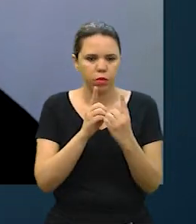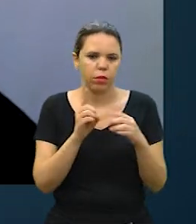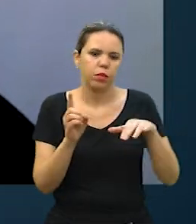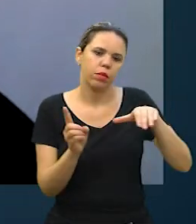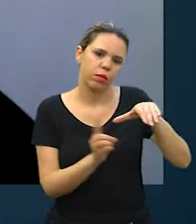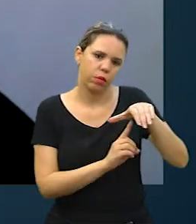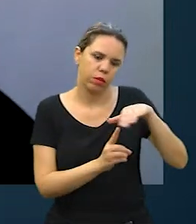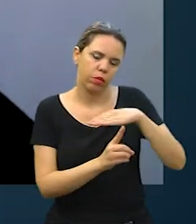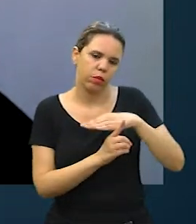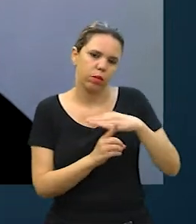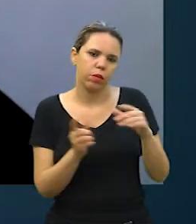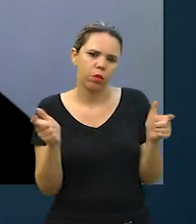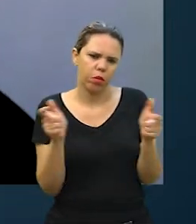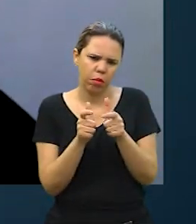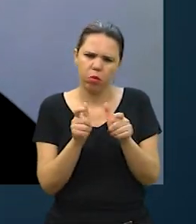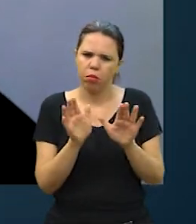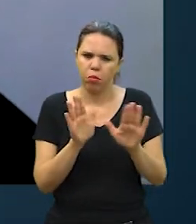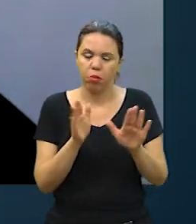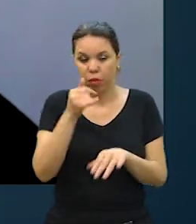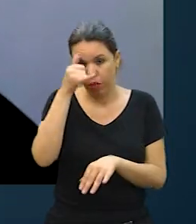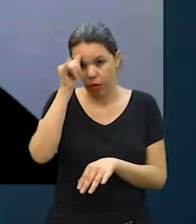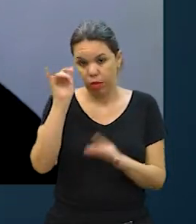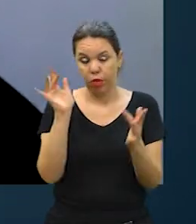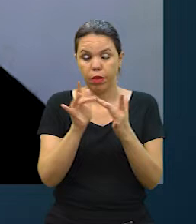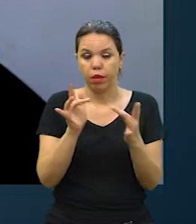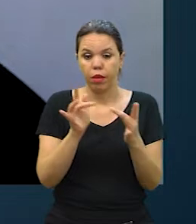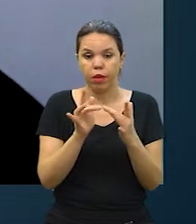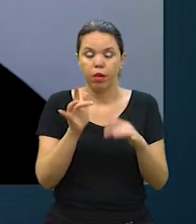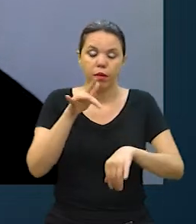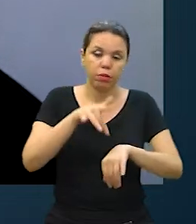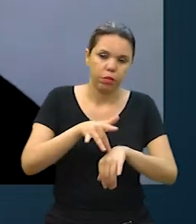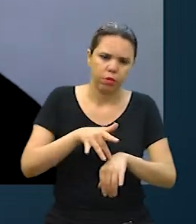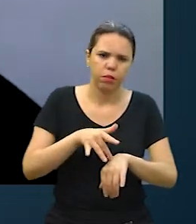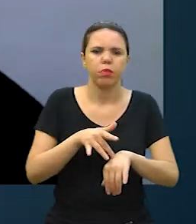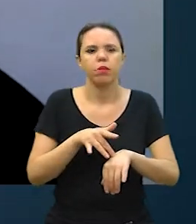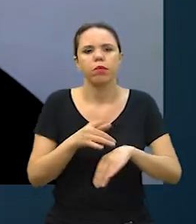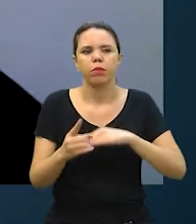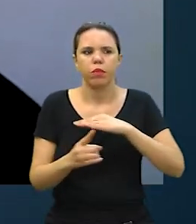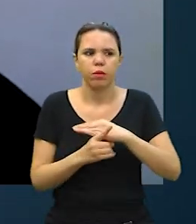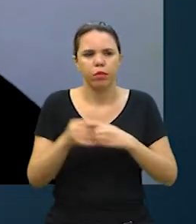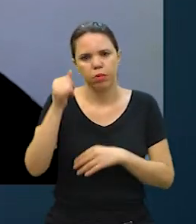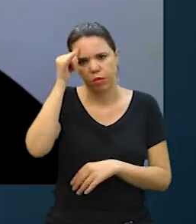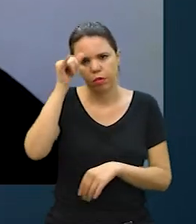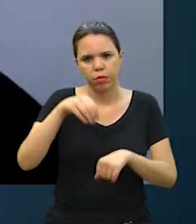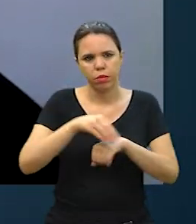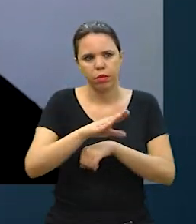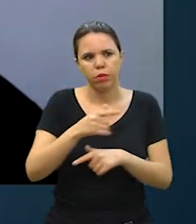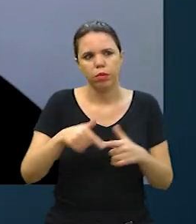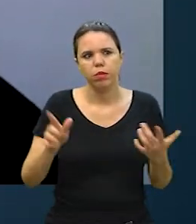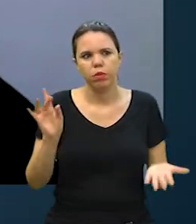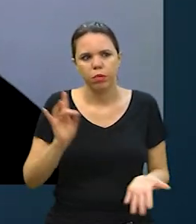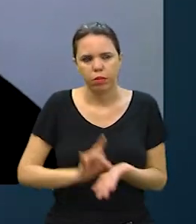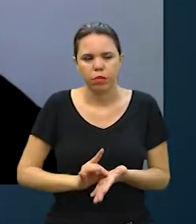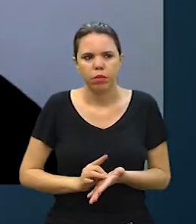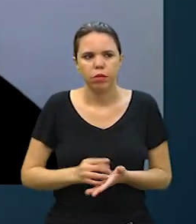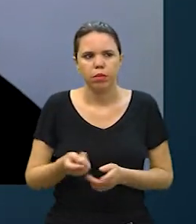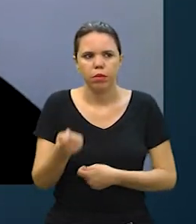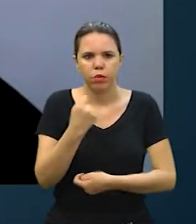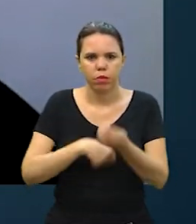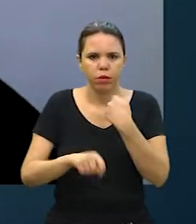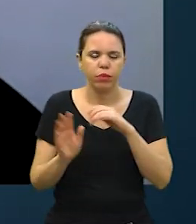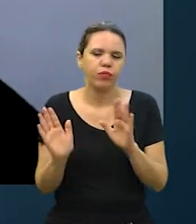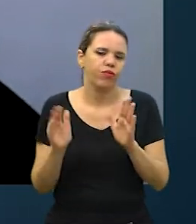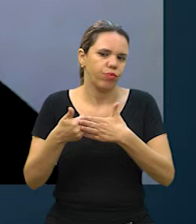tentar o mínimo de contato, de tocar no cliente para evitar transtorno. Mas realmente, quando o negócio